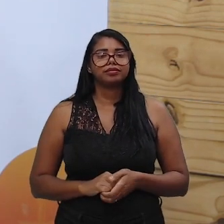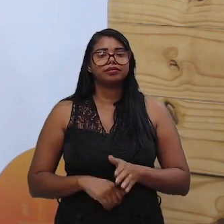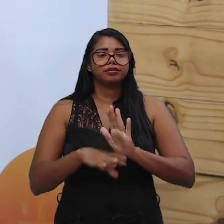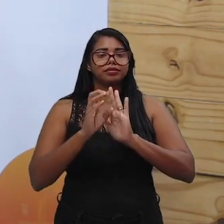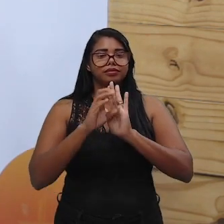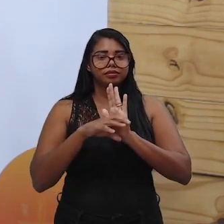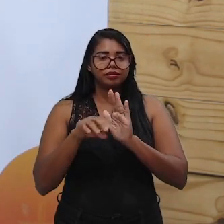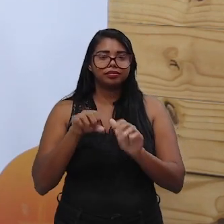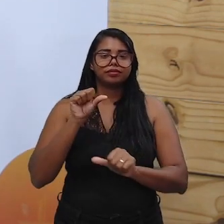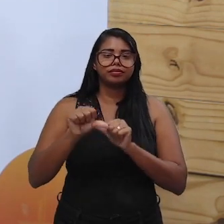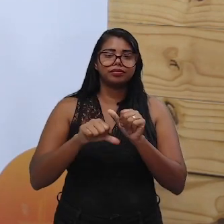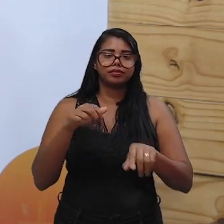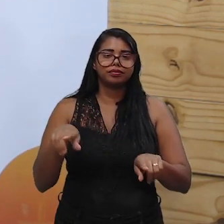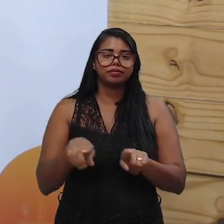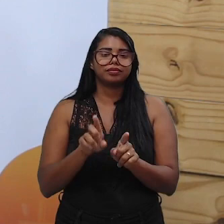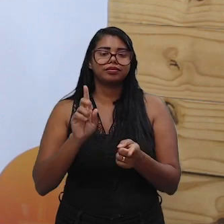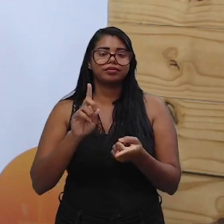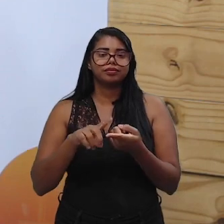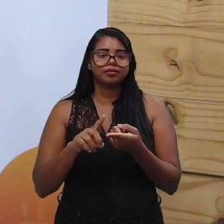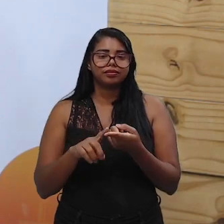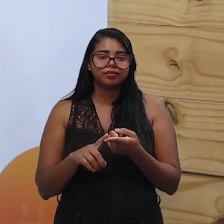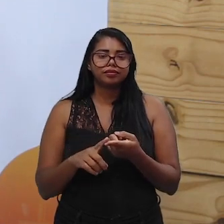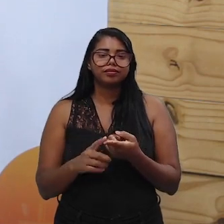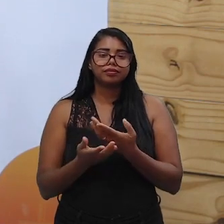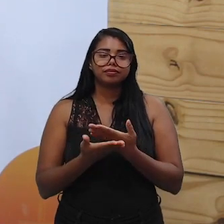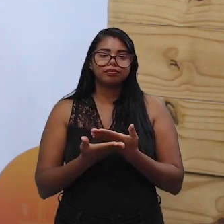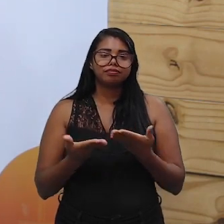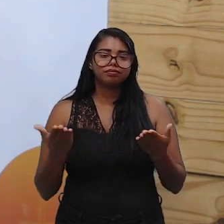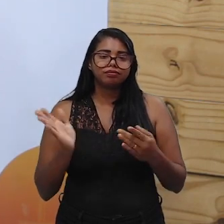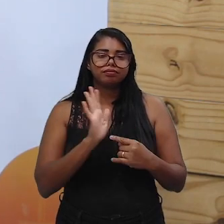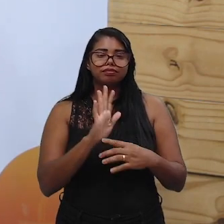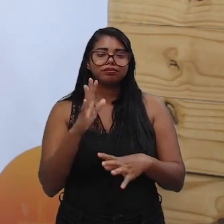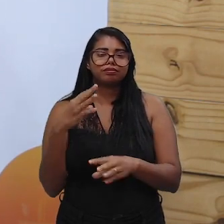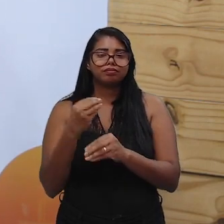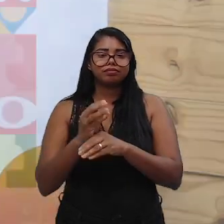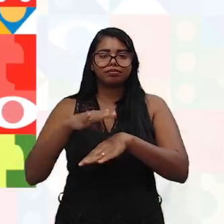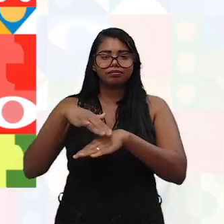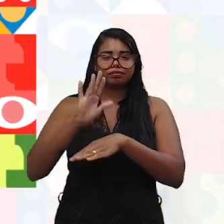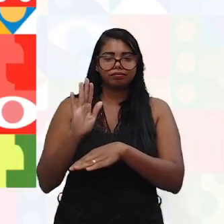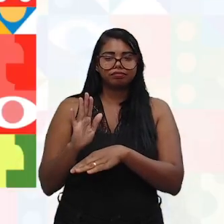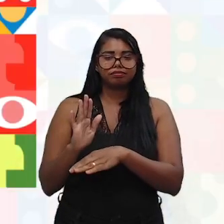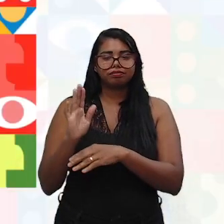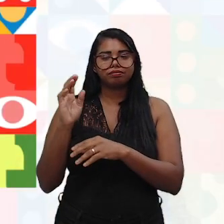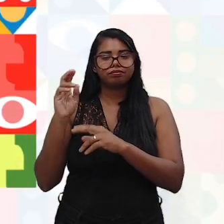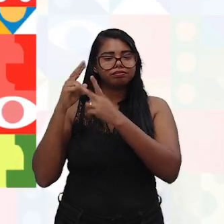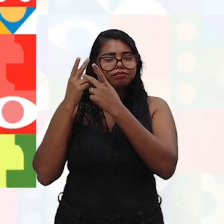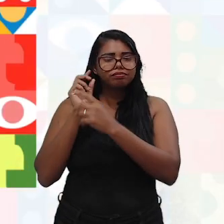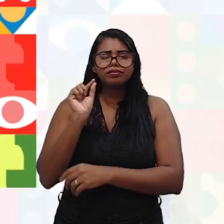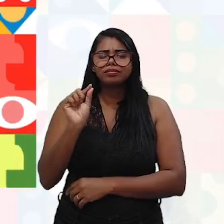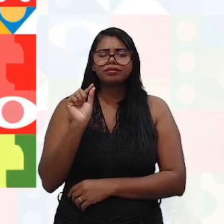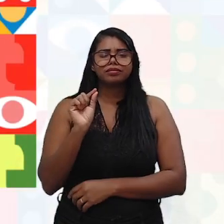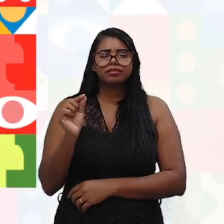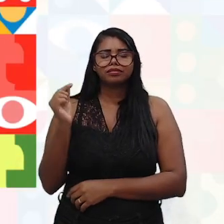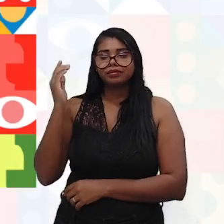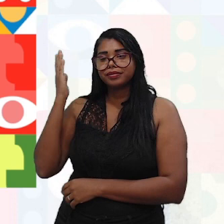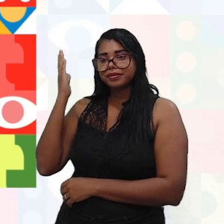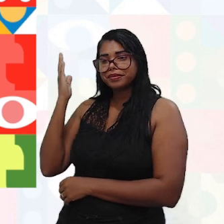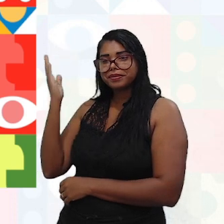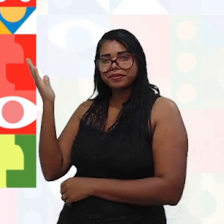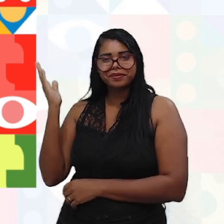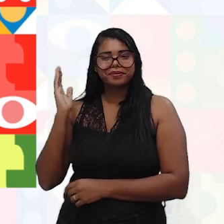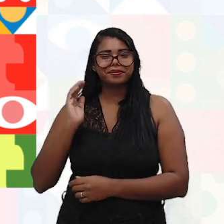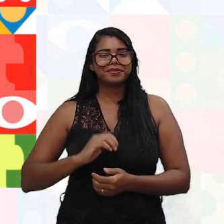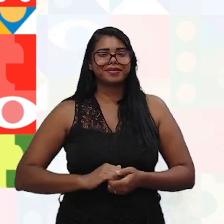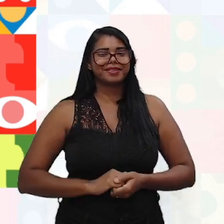de restauração, aí a gente já entra num ponto um pouquinho mais complexo. O que seria restauração, professora? Eu estou